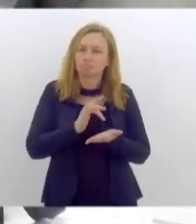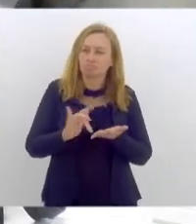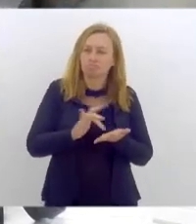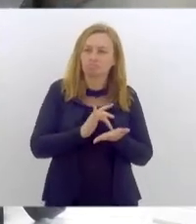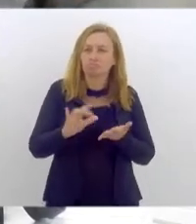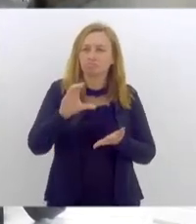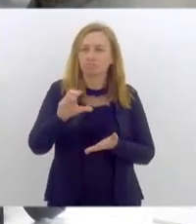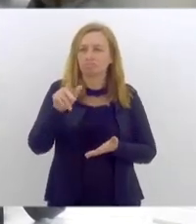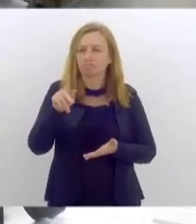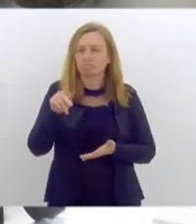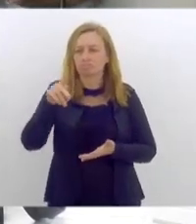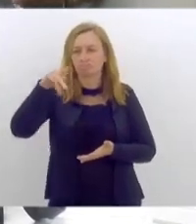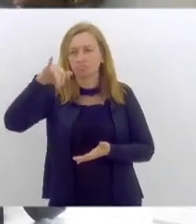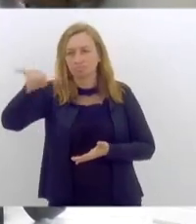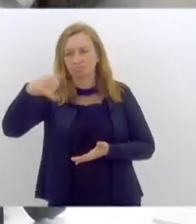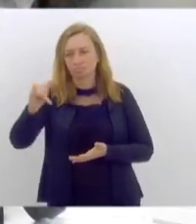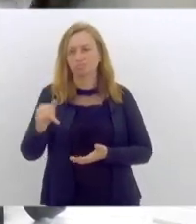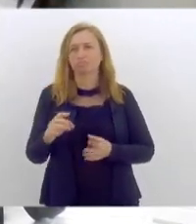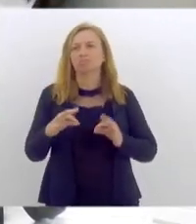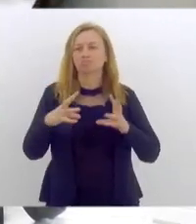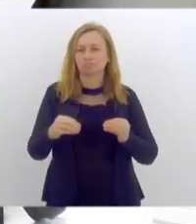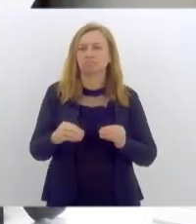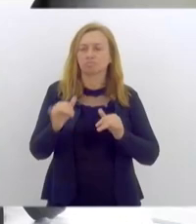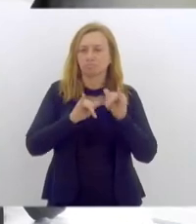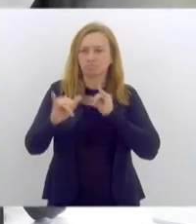autorização para atuar com a gente